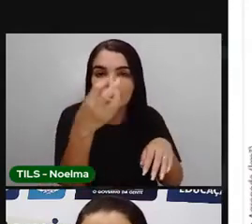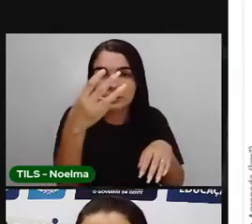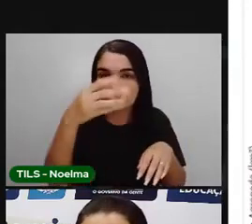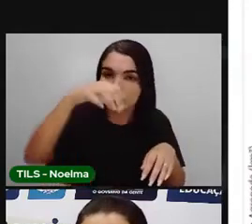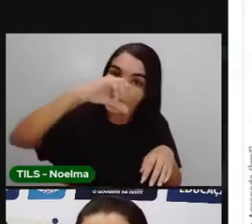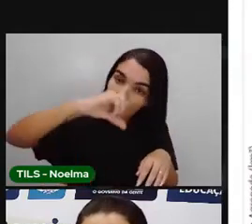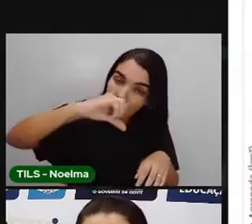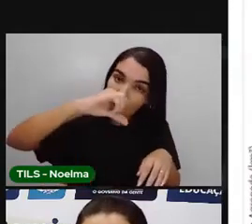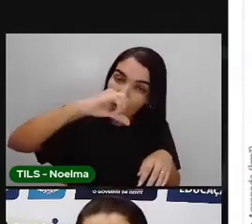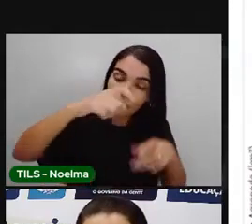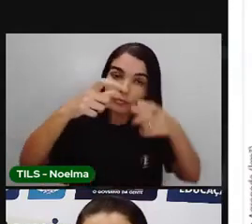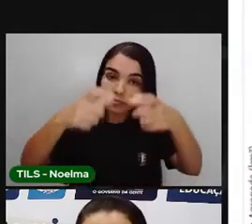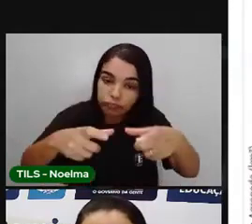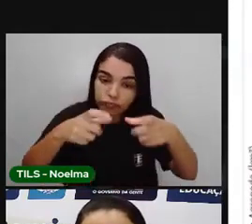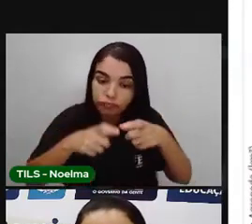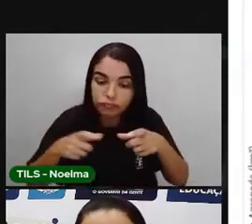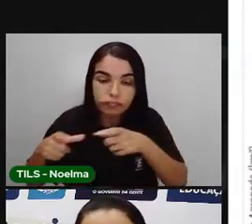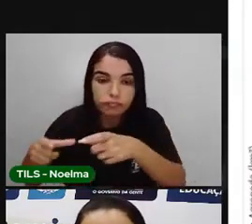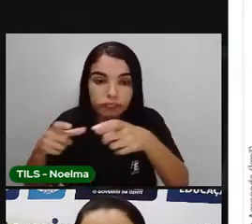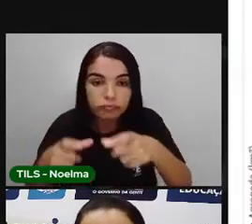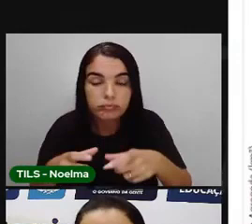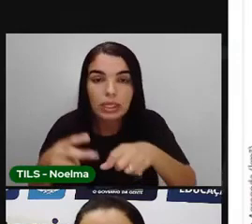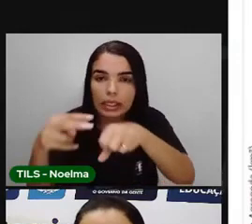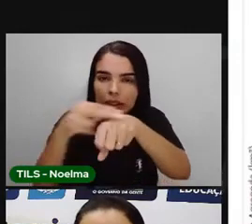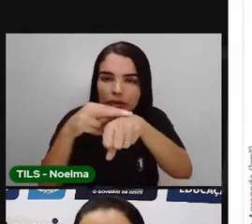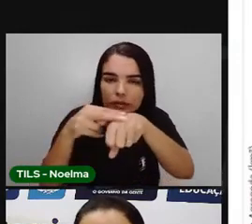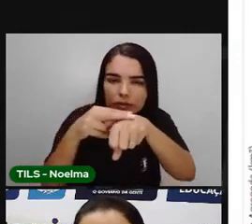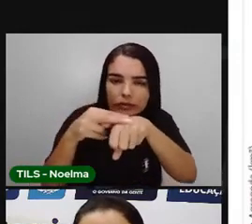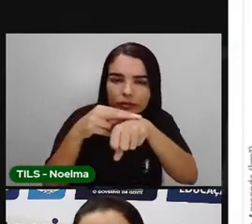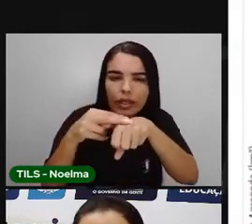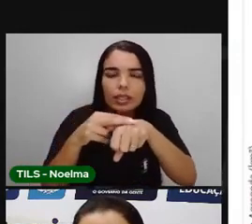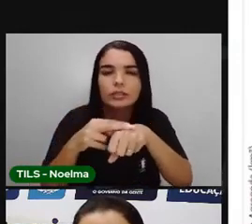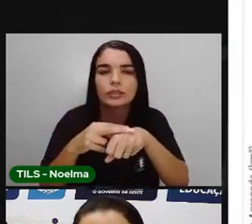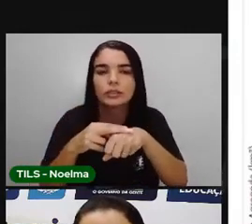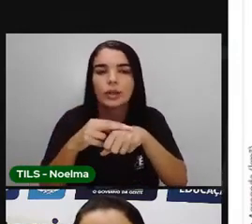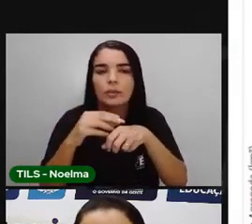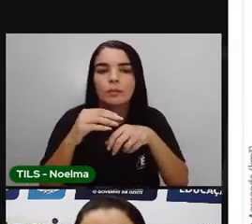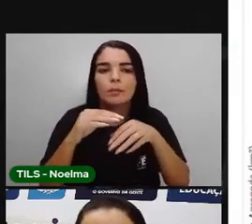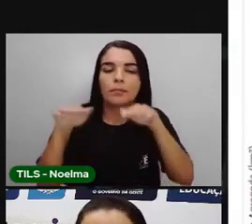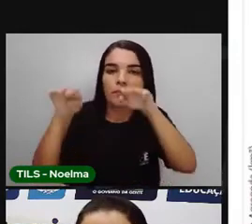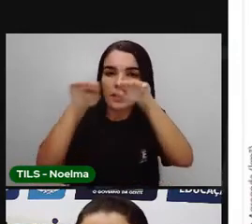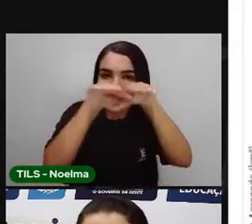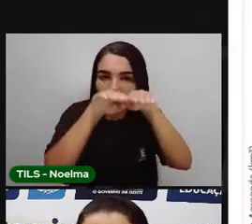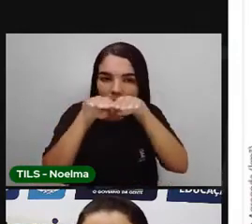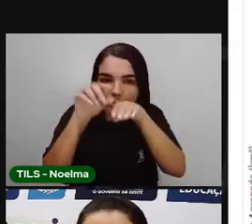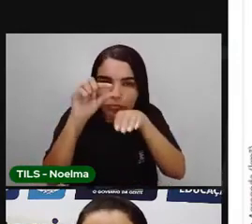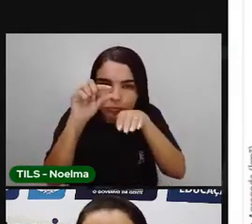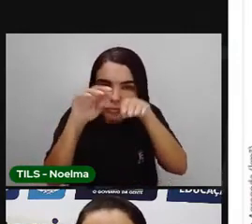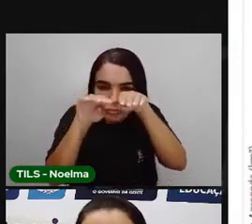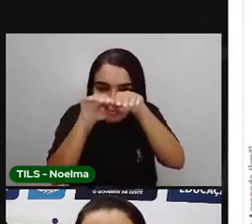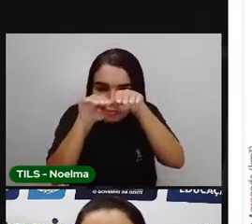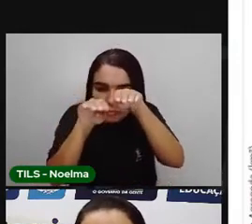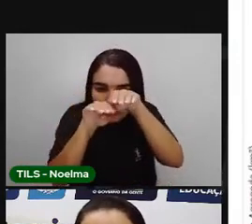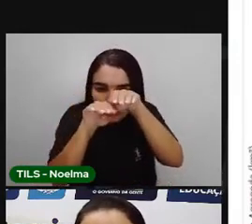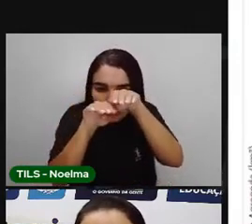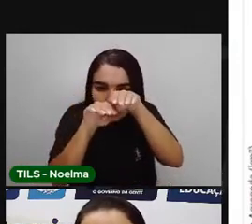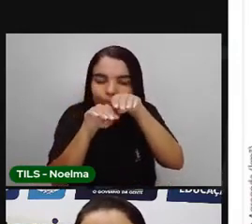4.639 quilômetros de área desmatada. Em 2017 a 2018, cai mais um pouco,